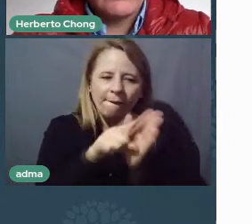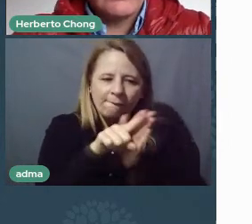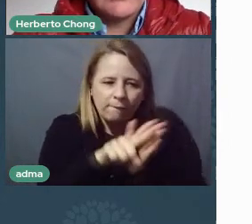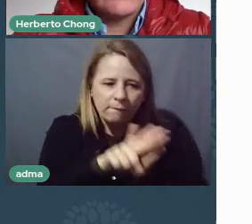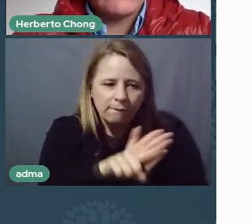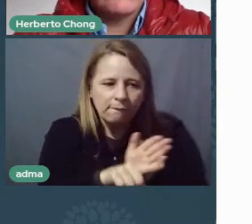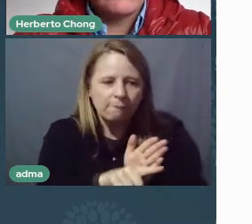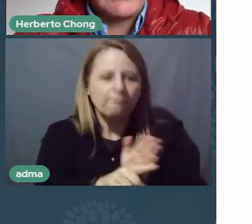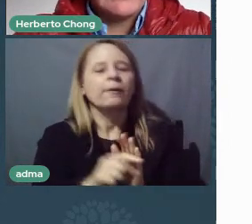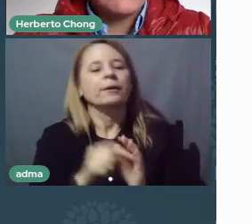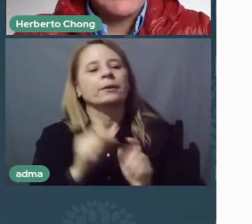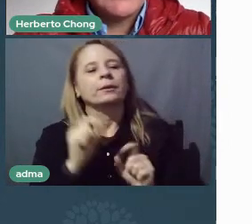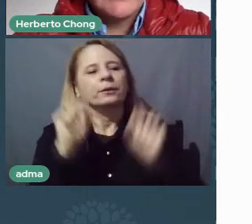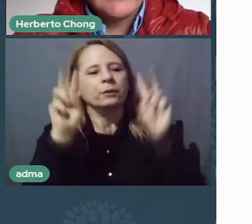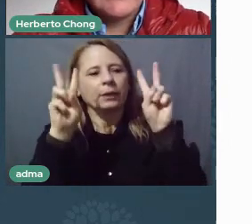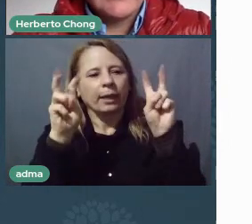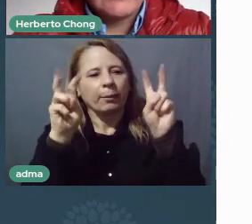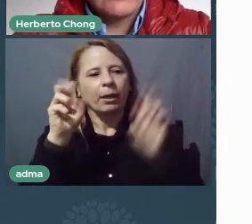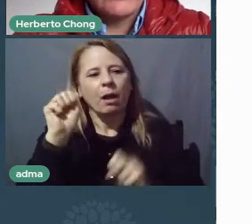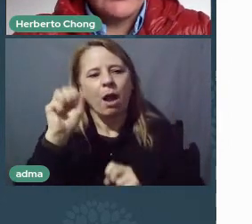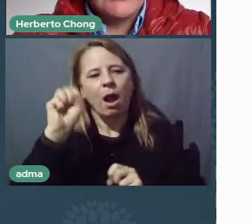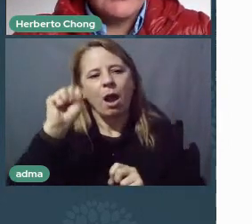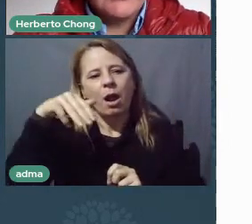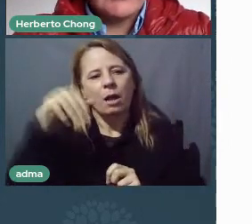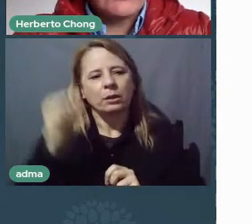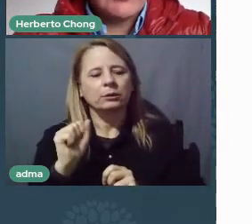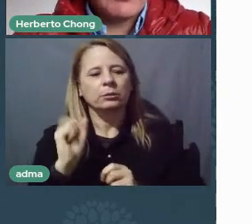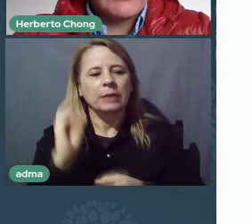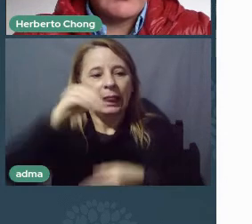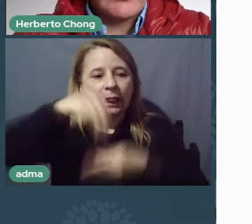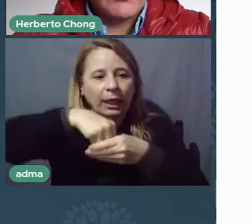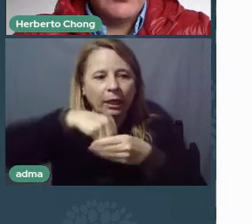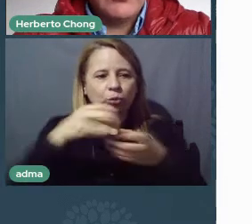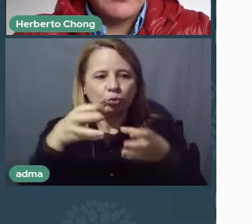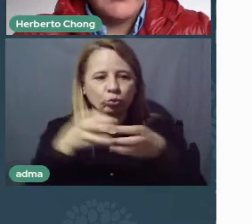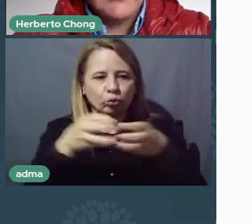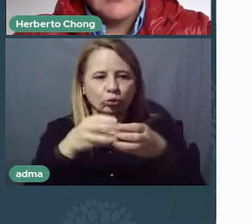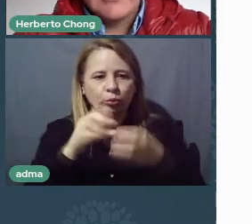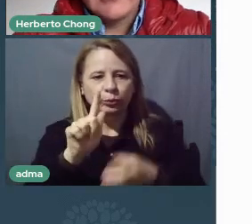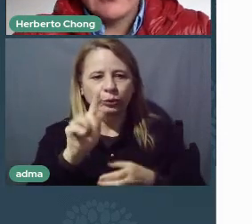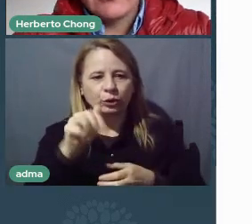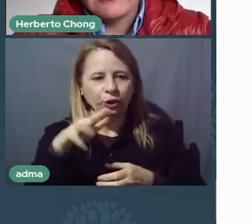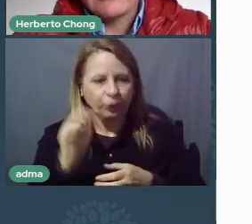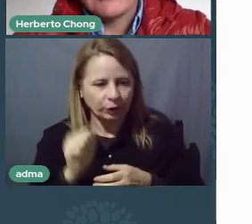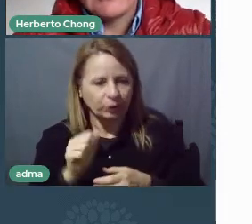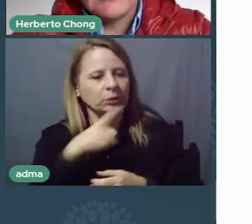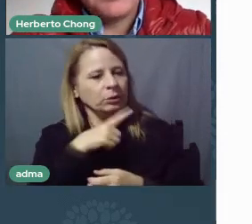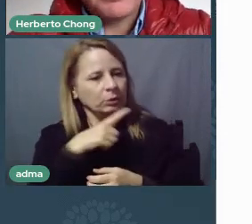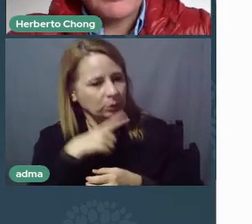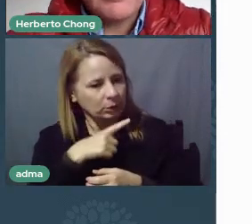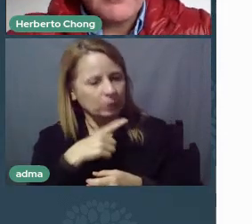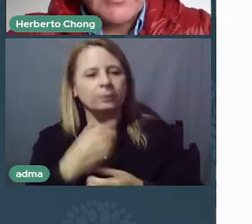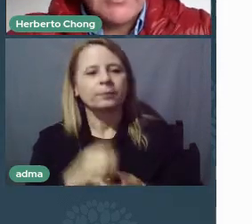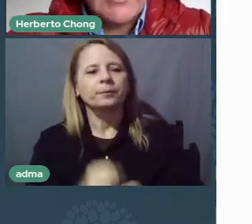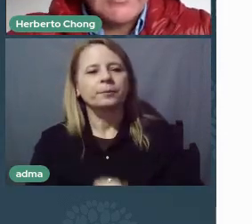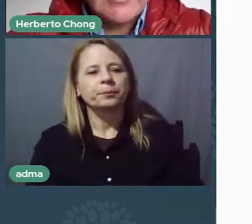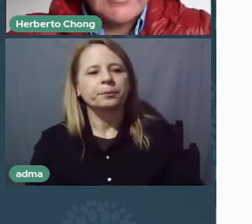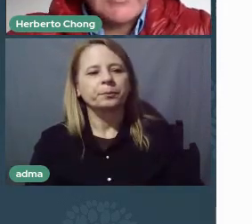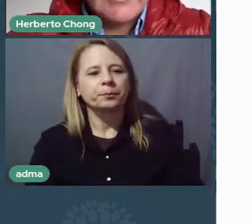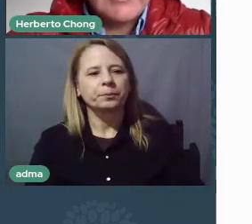estudiosos no assunto asma dentro do GINA e que nos representam muito bem dentro dessa